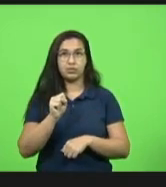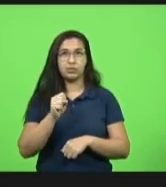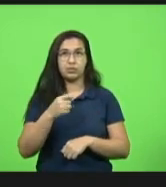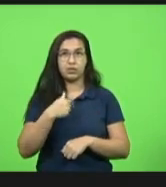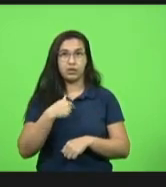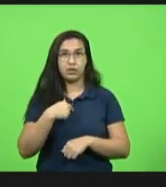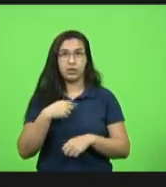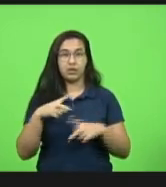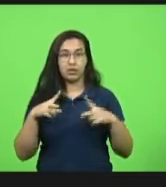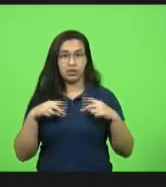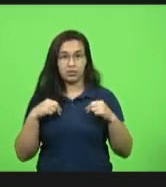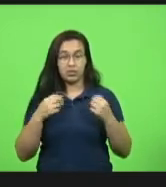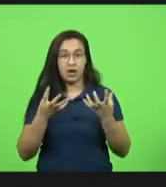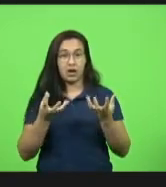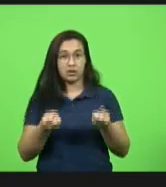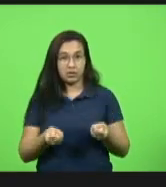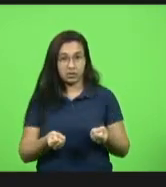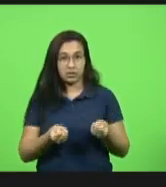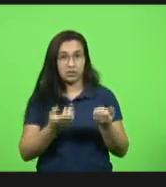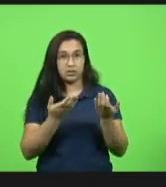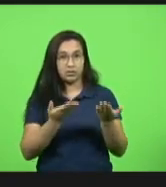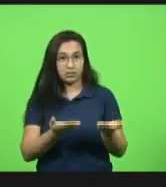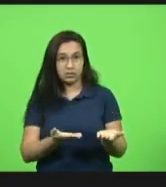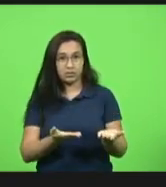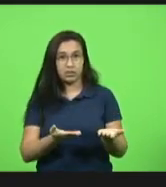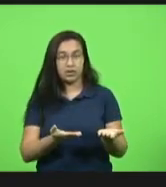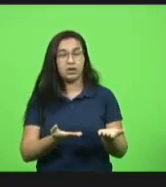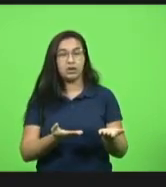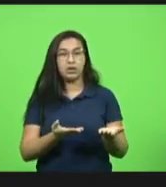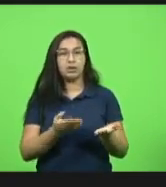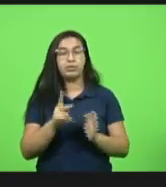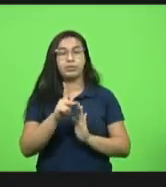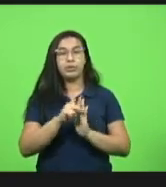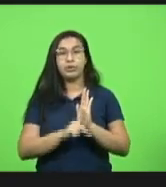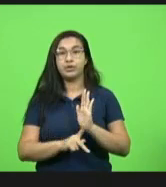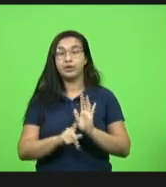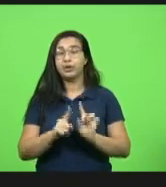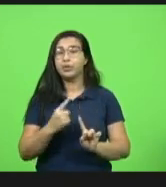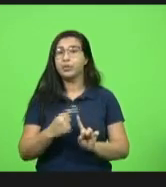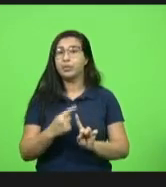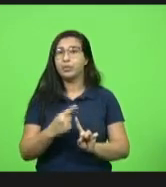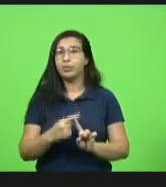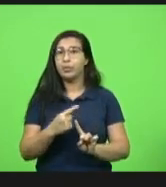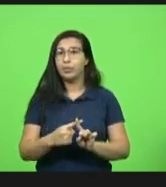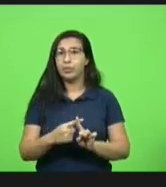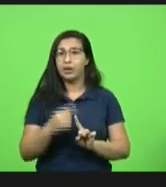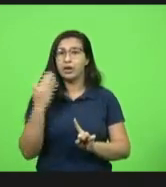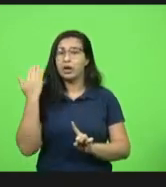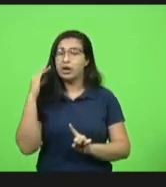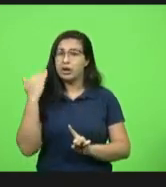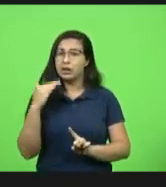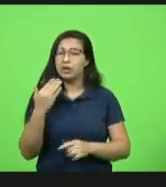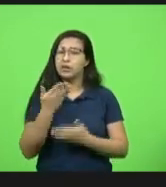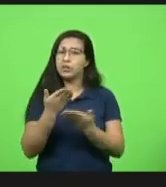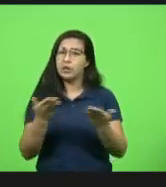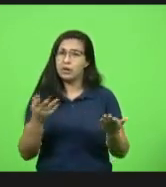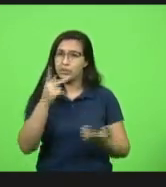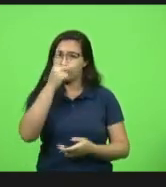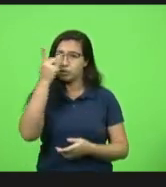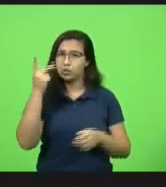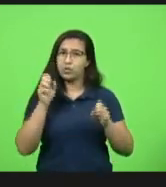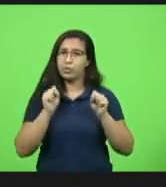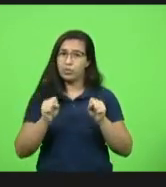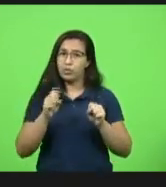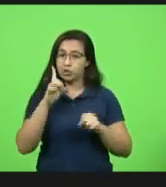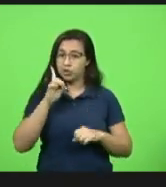mérito, sou favorável a esse projeto. Porque eu entendo que as pessoas devem ter o direito de optar.